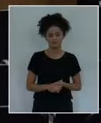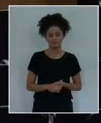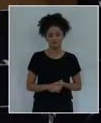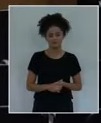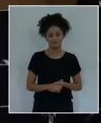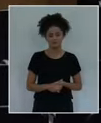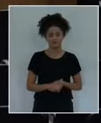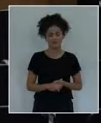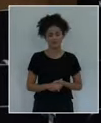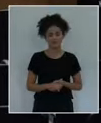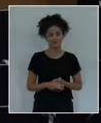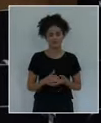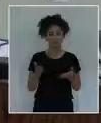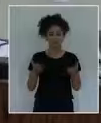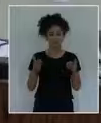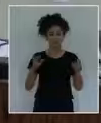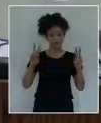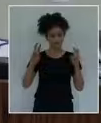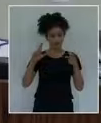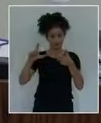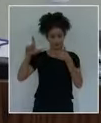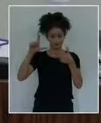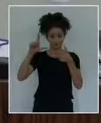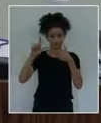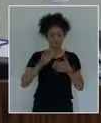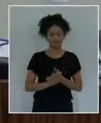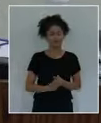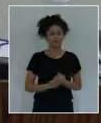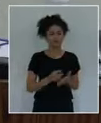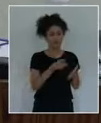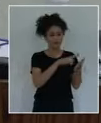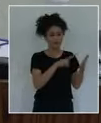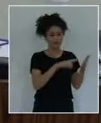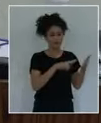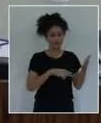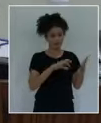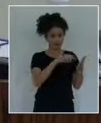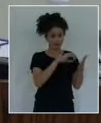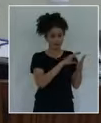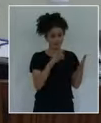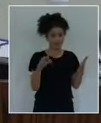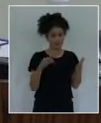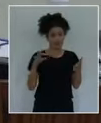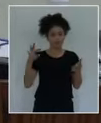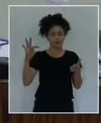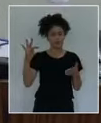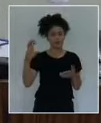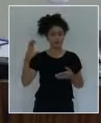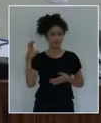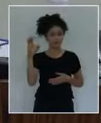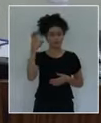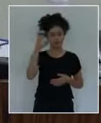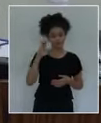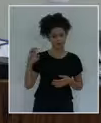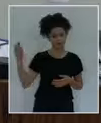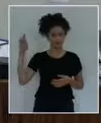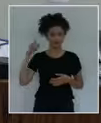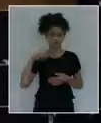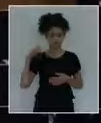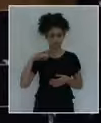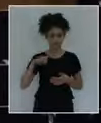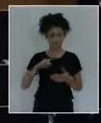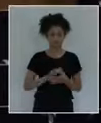Nós vamos passar agora para a matéria legislativa. Leitura do parecer prévio do Tribunal de Contas do Estado